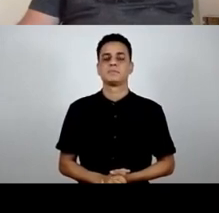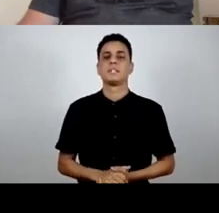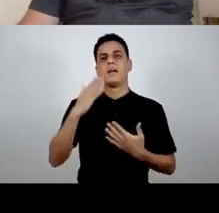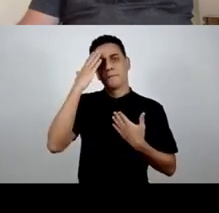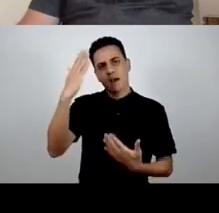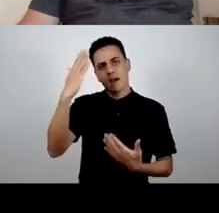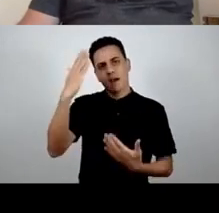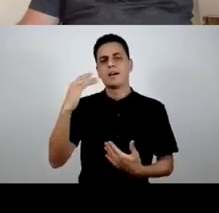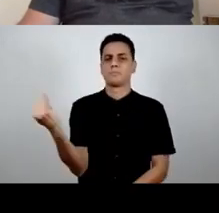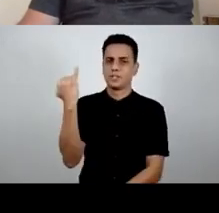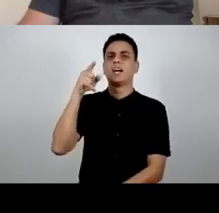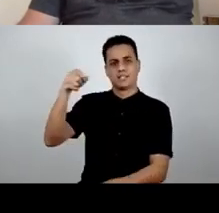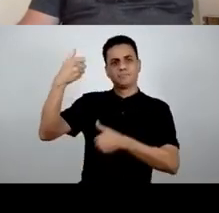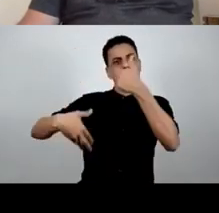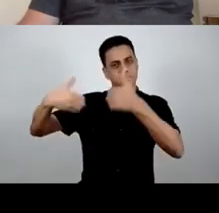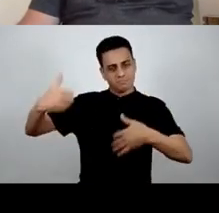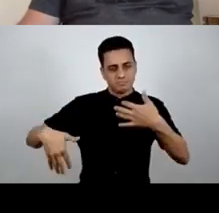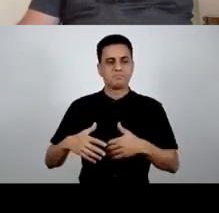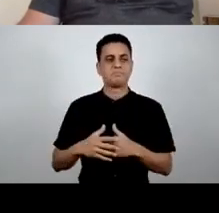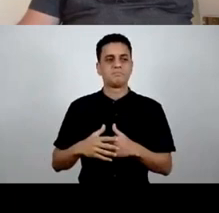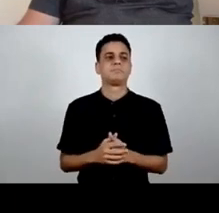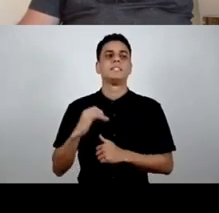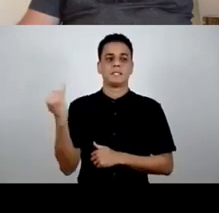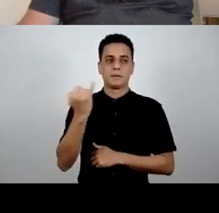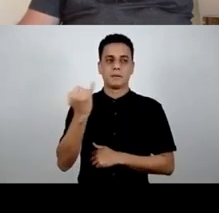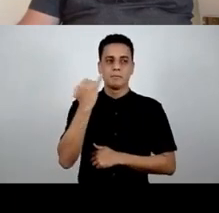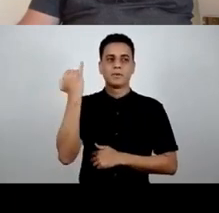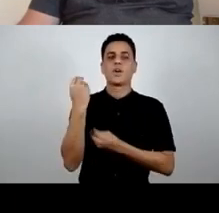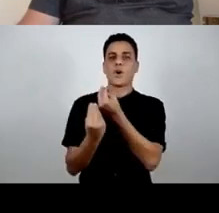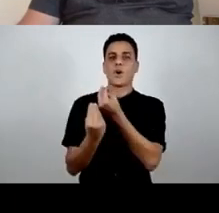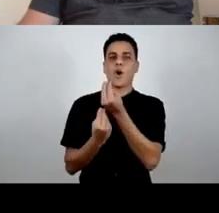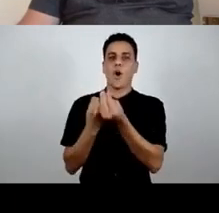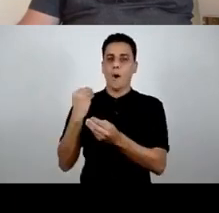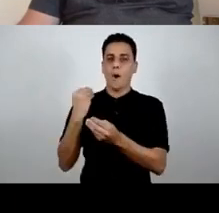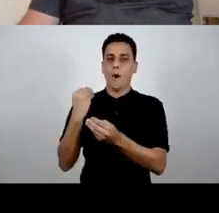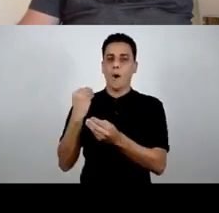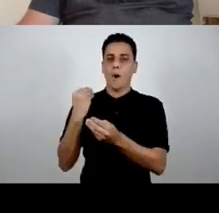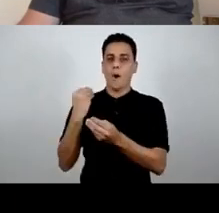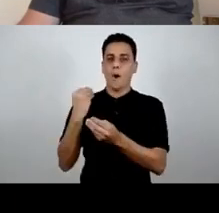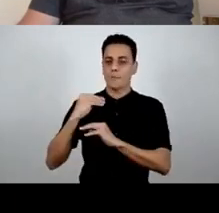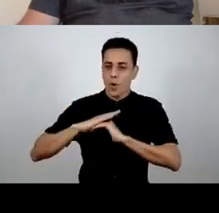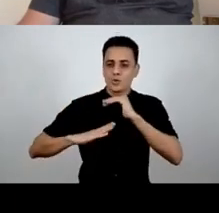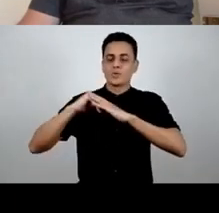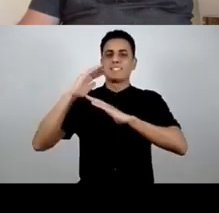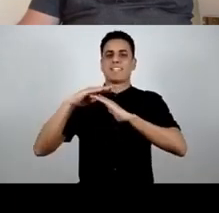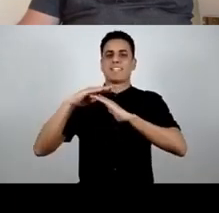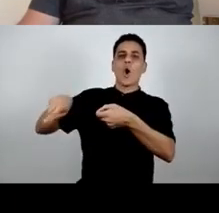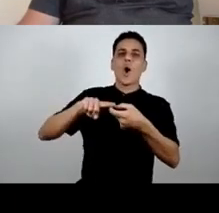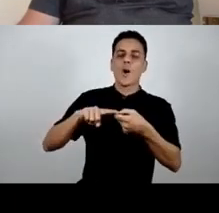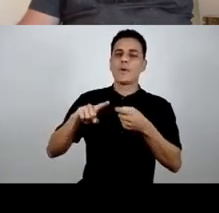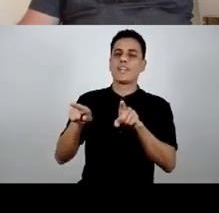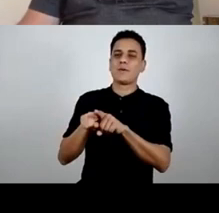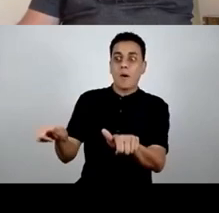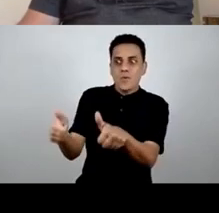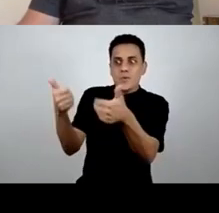importante a tua fala, né? E eu acho que essa construção dessa imagem, essa retomada da simpatia do Brasil, ela